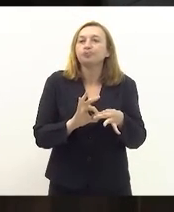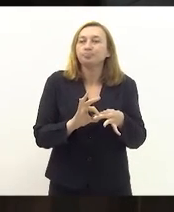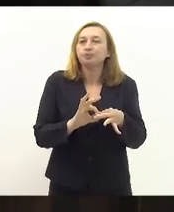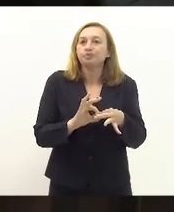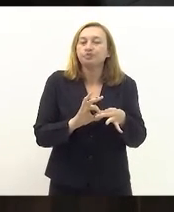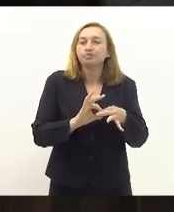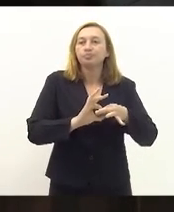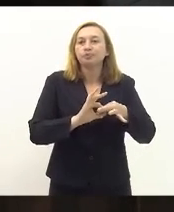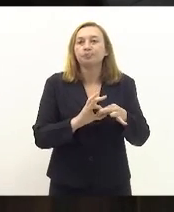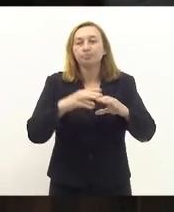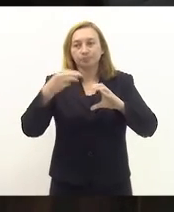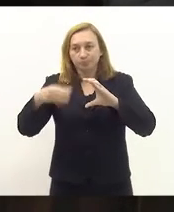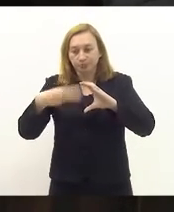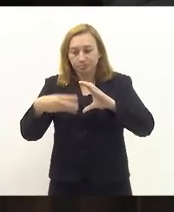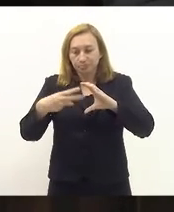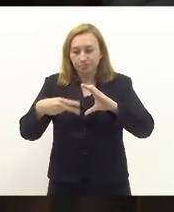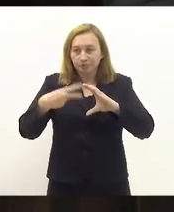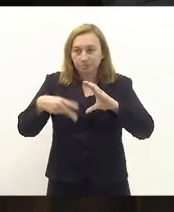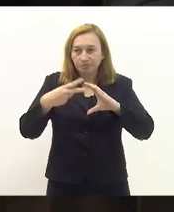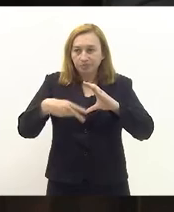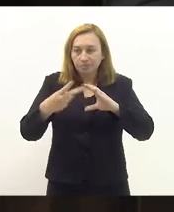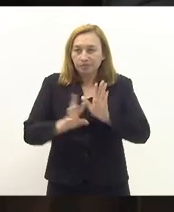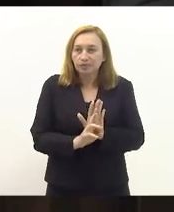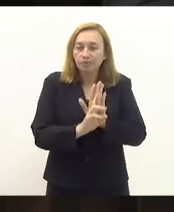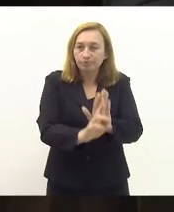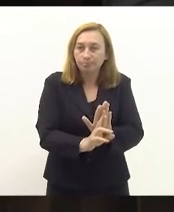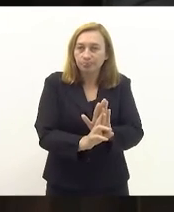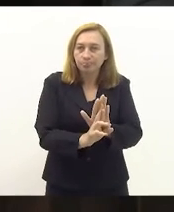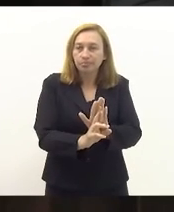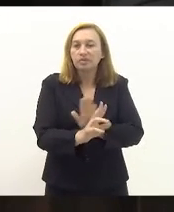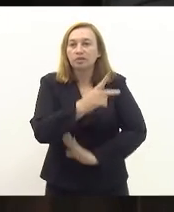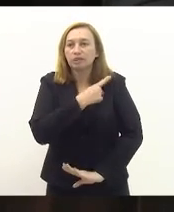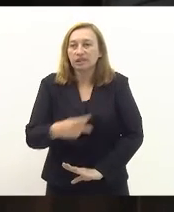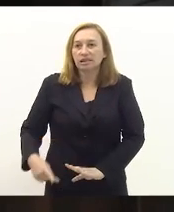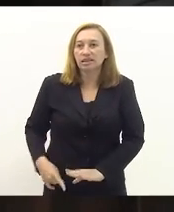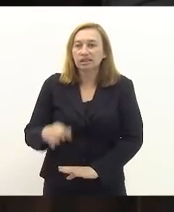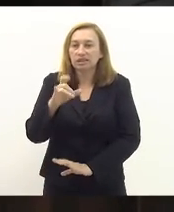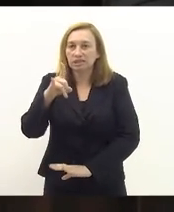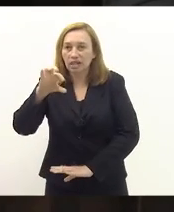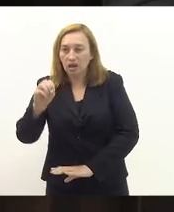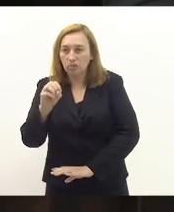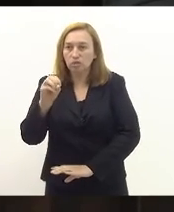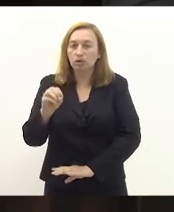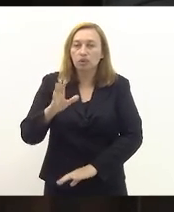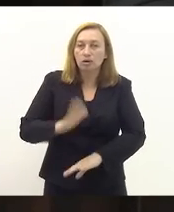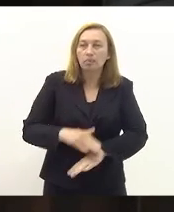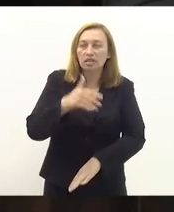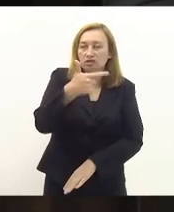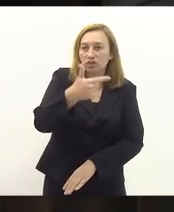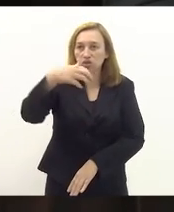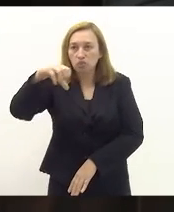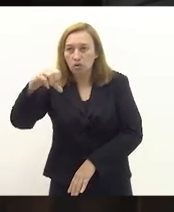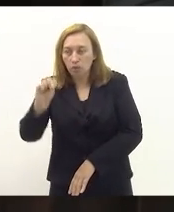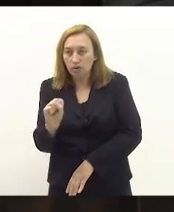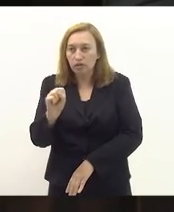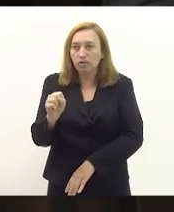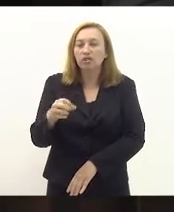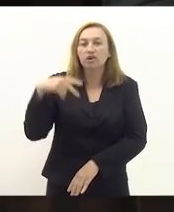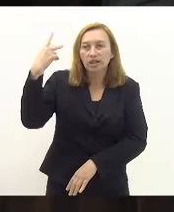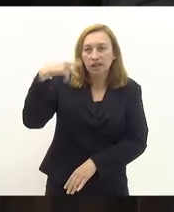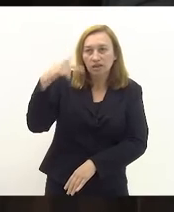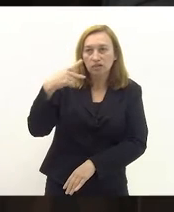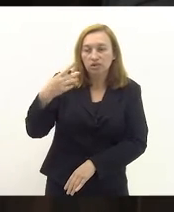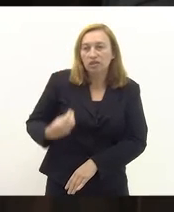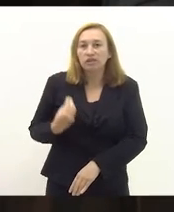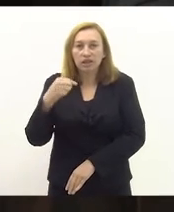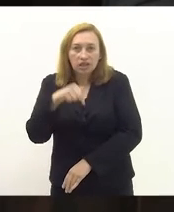com a câmara municipal representada pelo presidente Celso do Ó vão com mais vinte e oito vereadores que a maioria